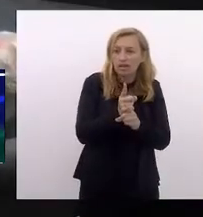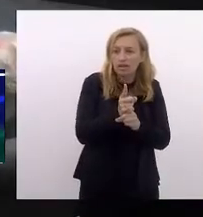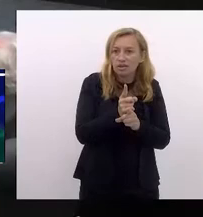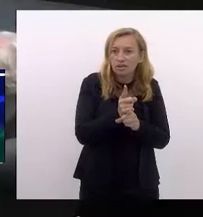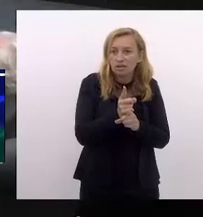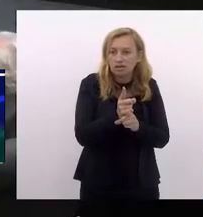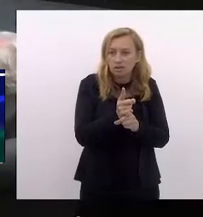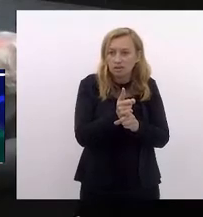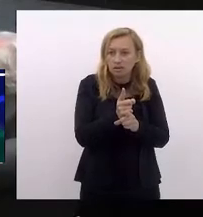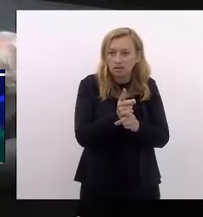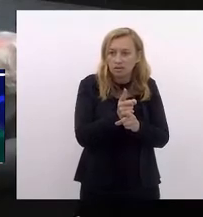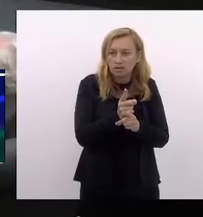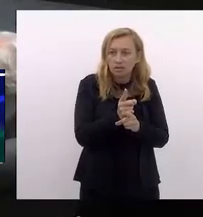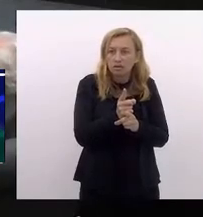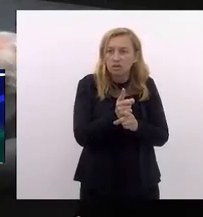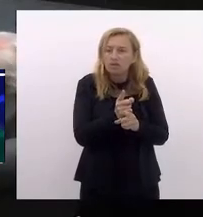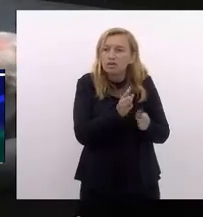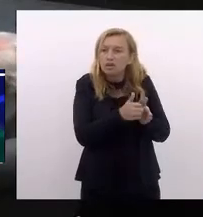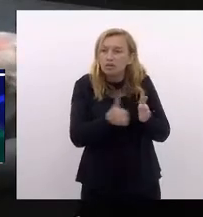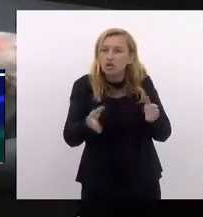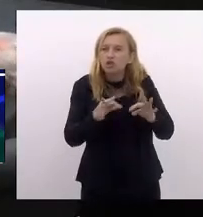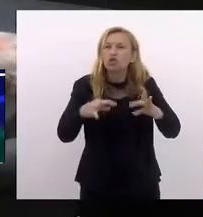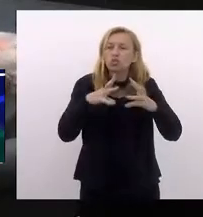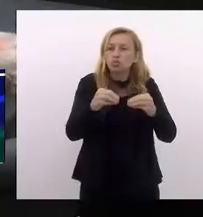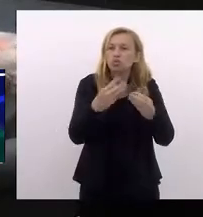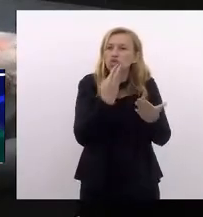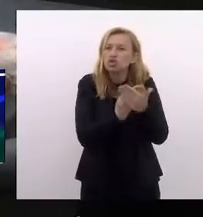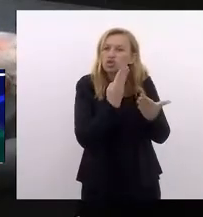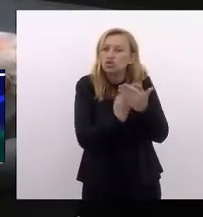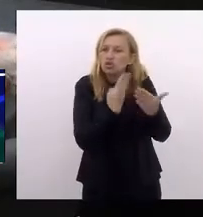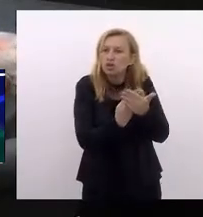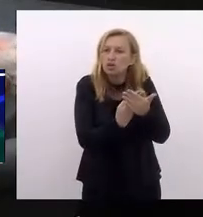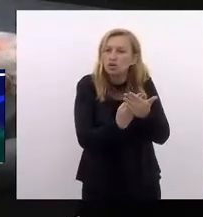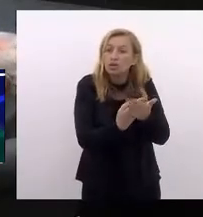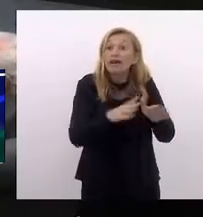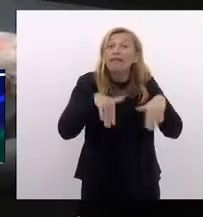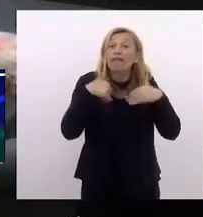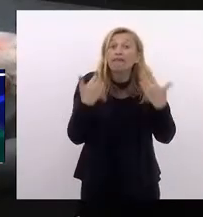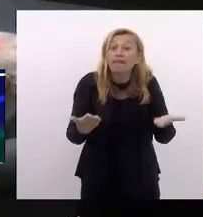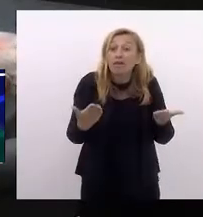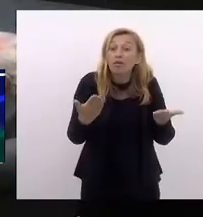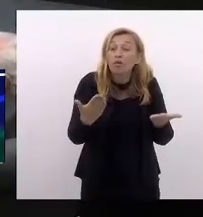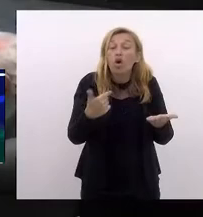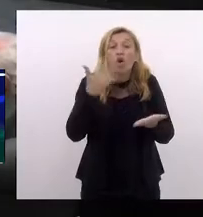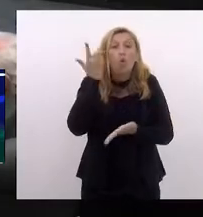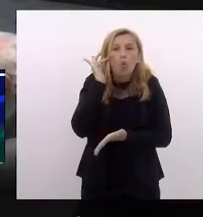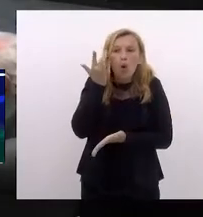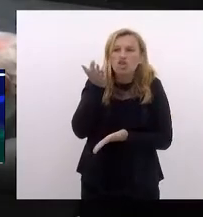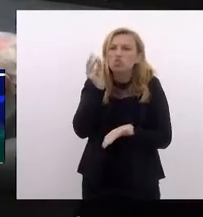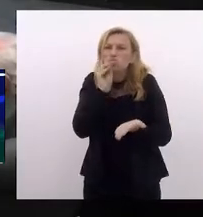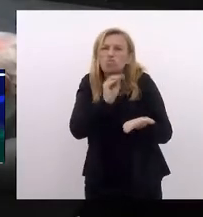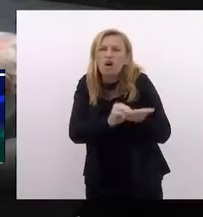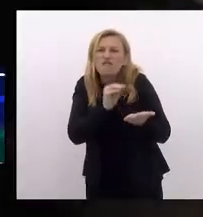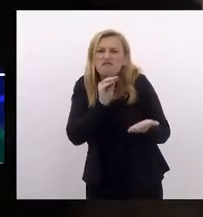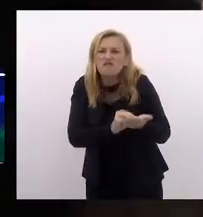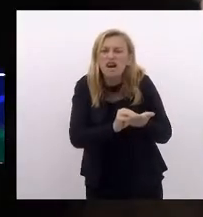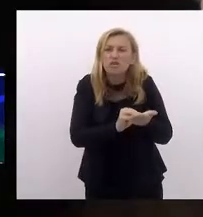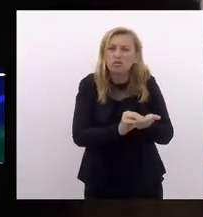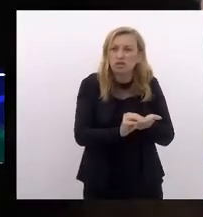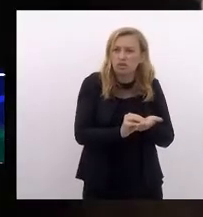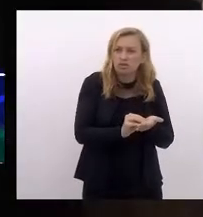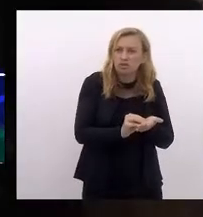no no andamento de tudo aquilo que estávamos estudando então eu acho uma falta de